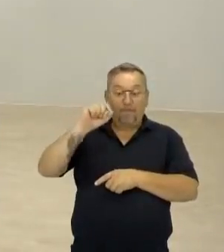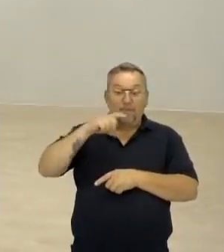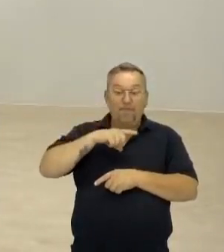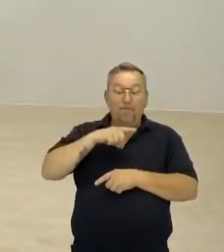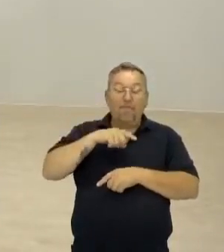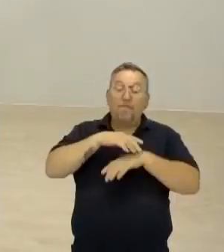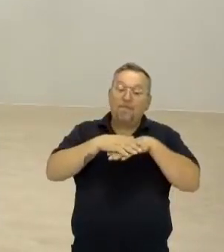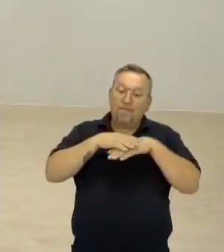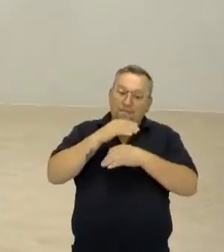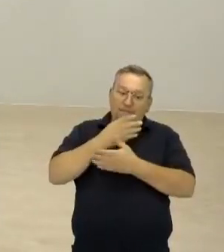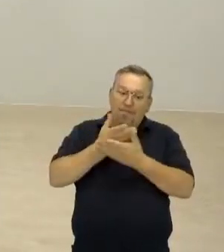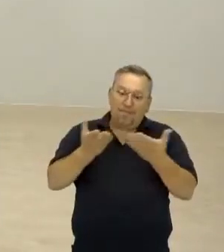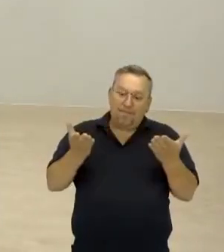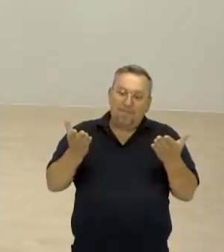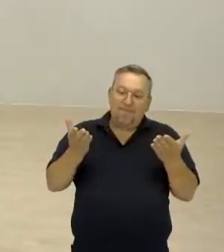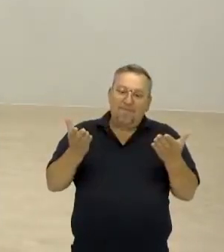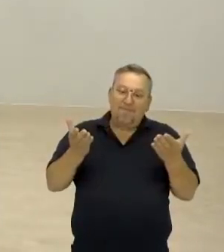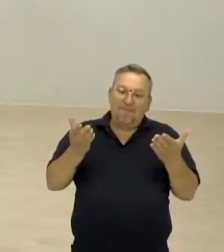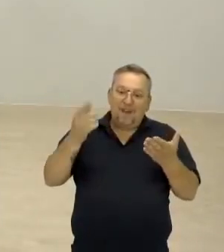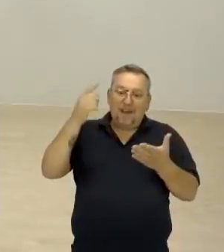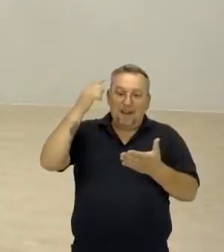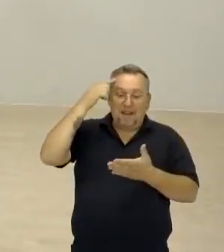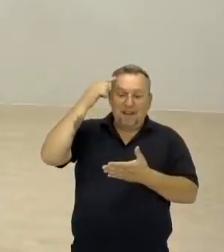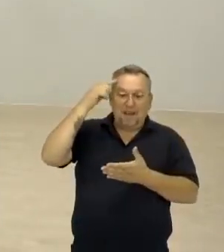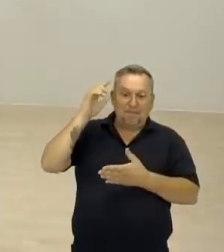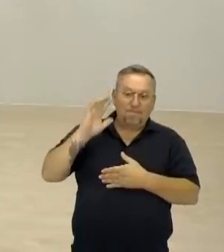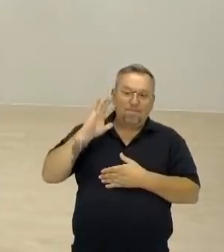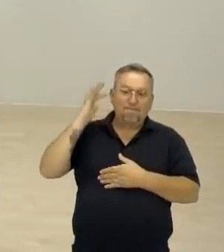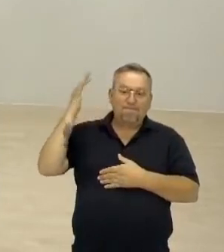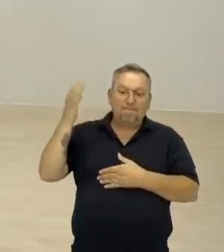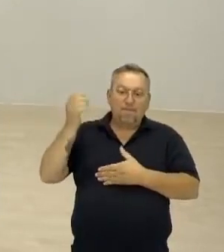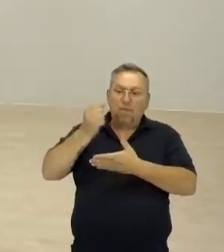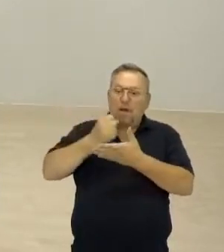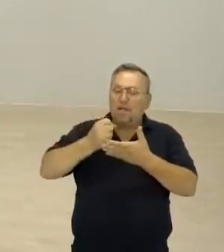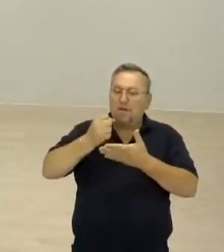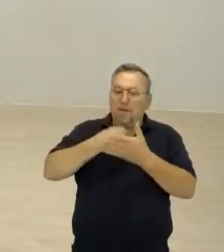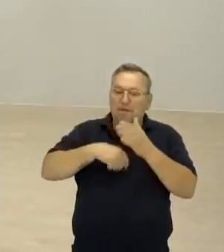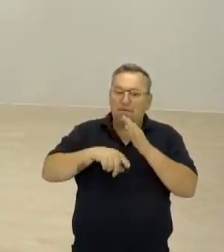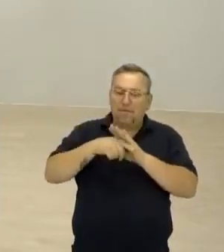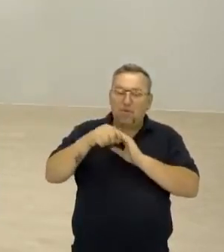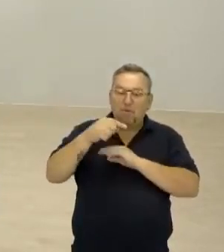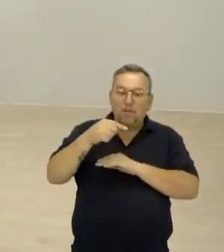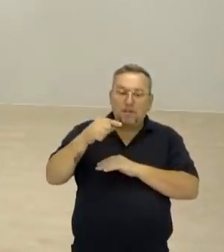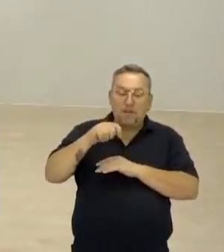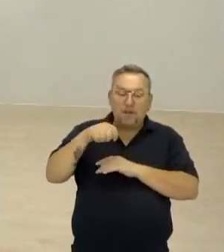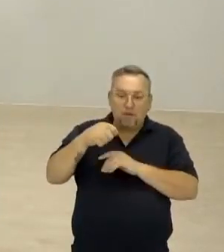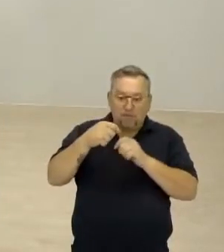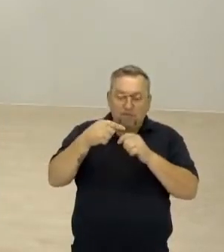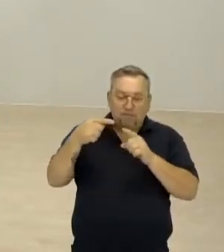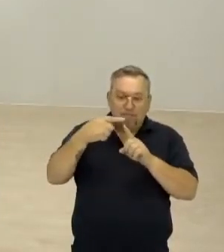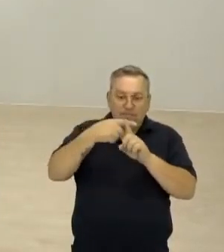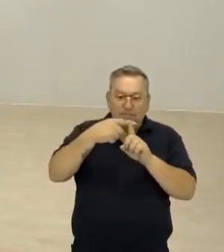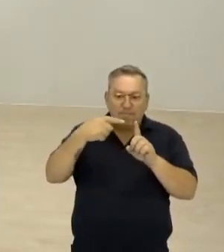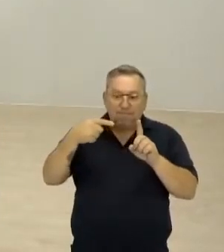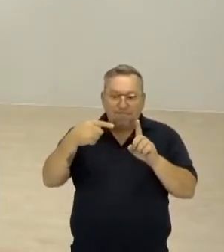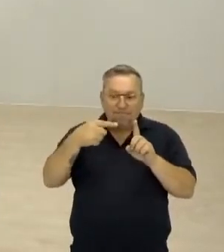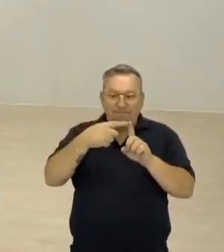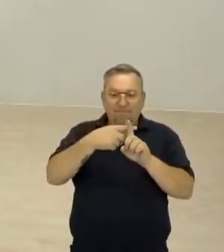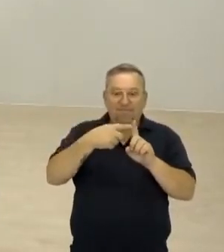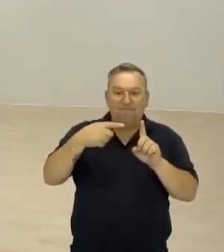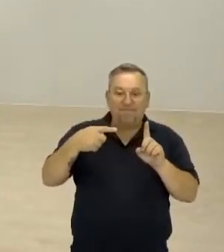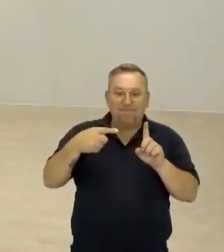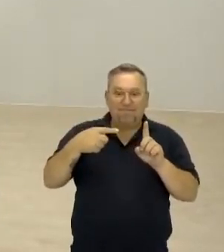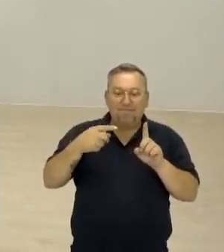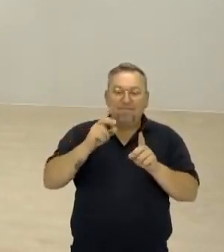comentando aí com vocês, eu vou falar. A ideia é a resolução basicamente do sinal. Então temos que prestar muita atenção nessa relação do